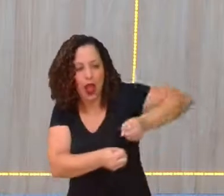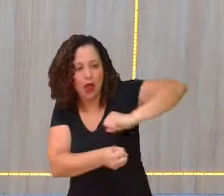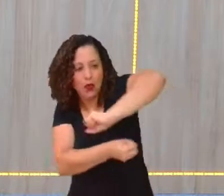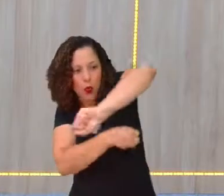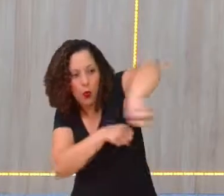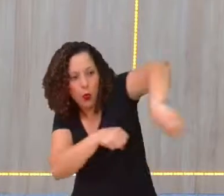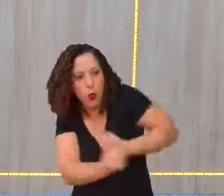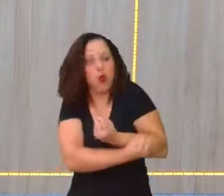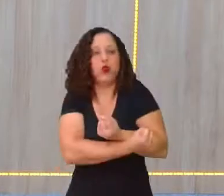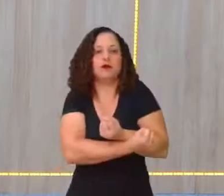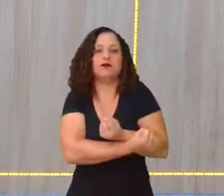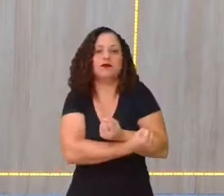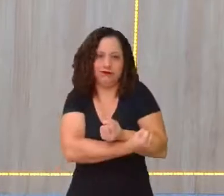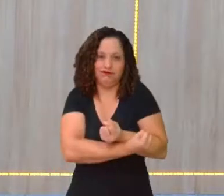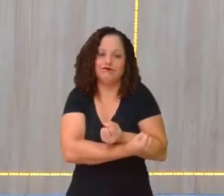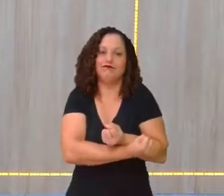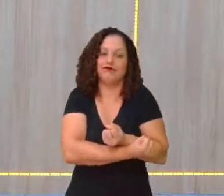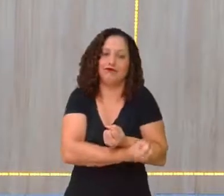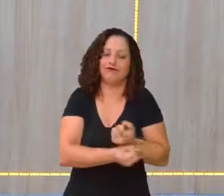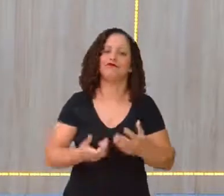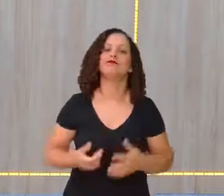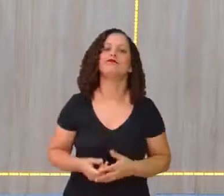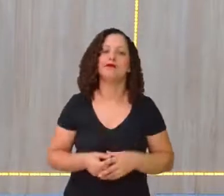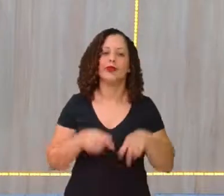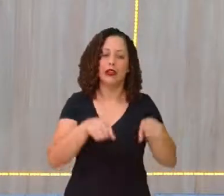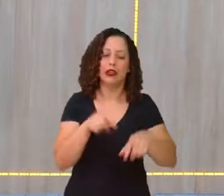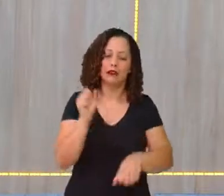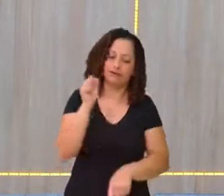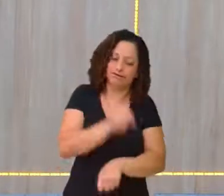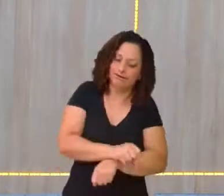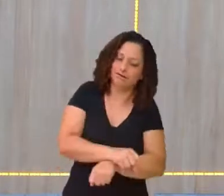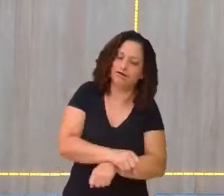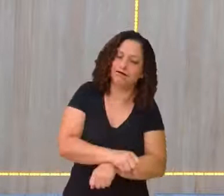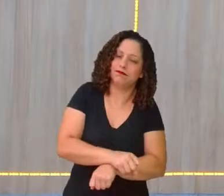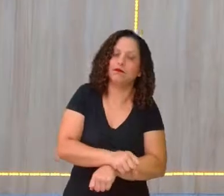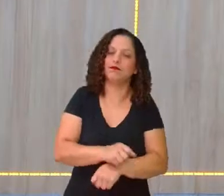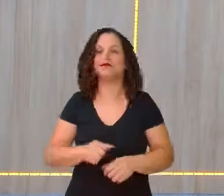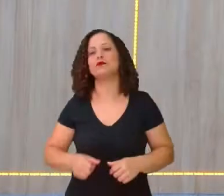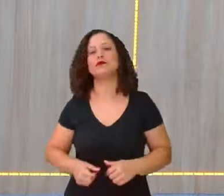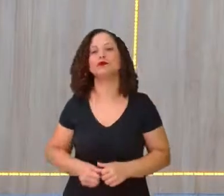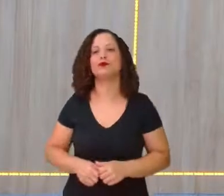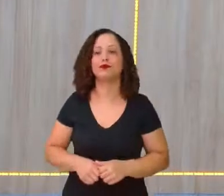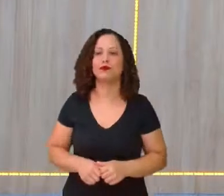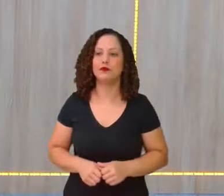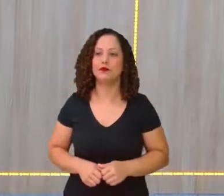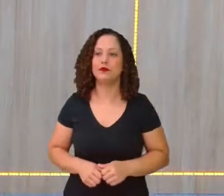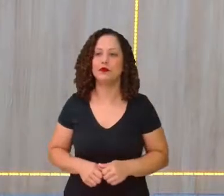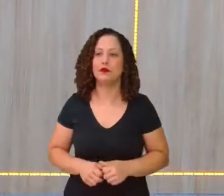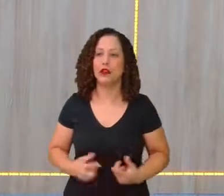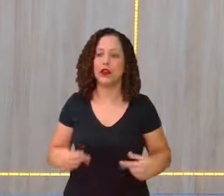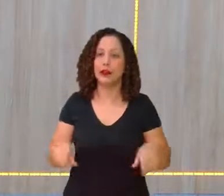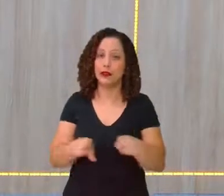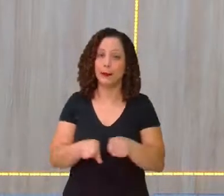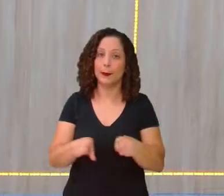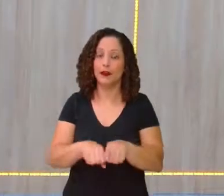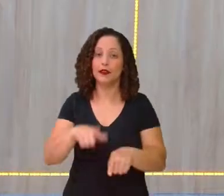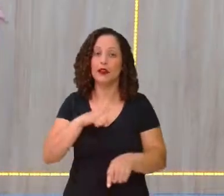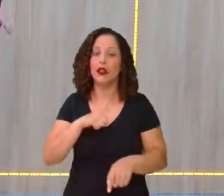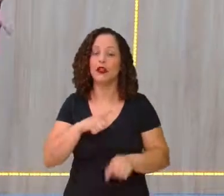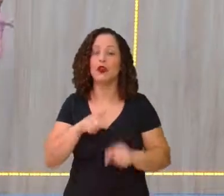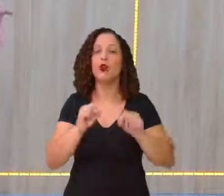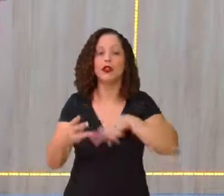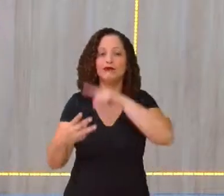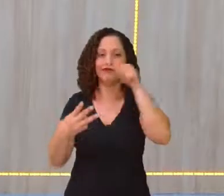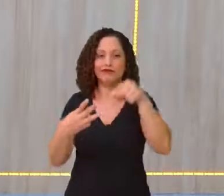nem contra-atacar, né? Nem no caso atacar você que está imobilizando ele. E aí tem também a questão